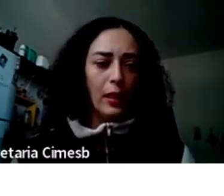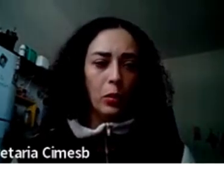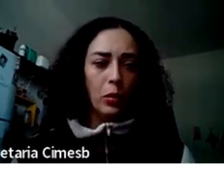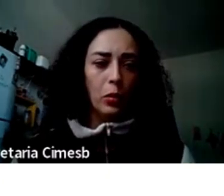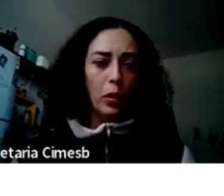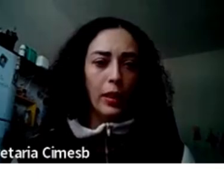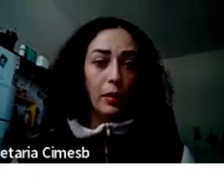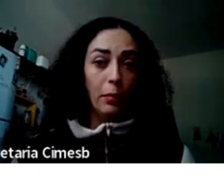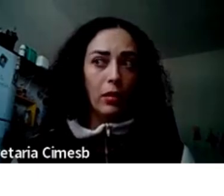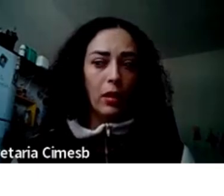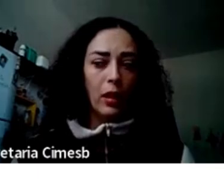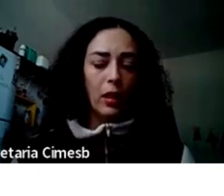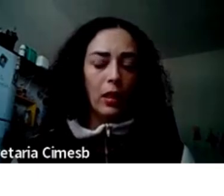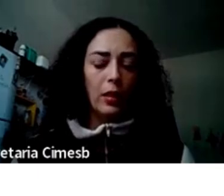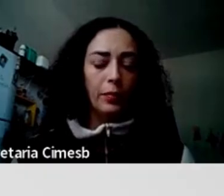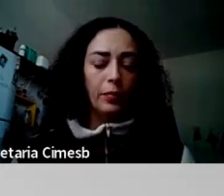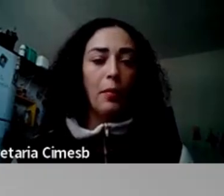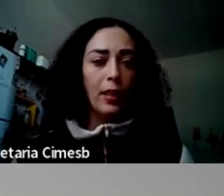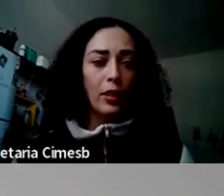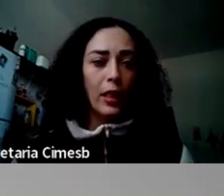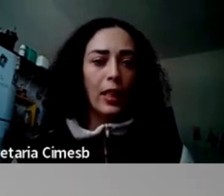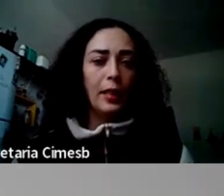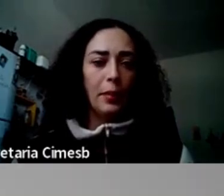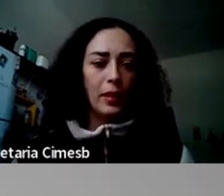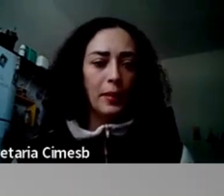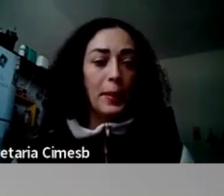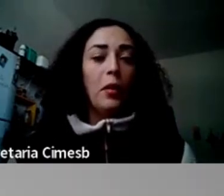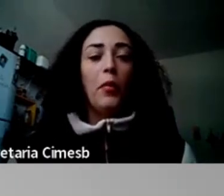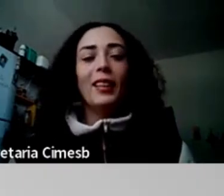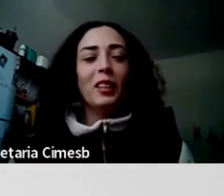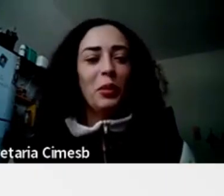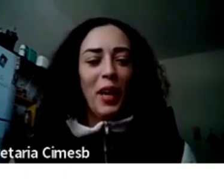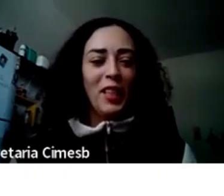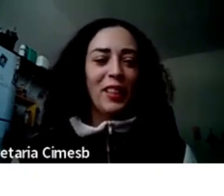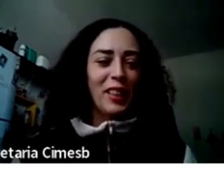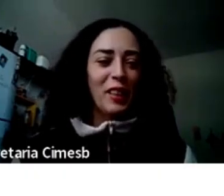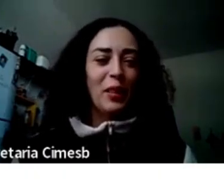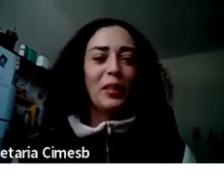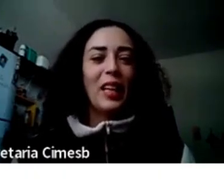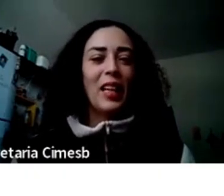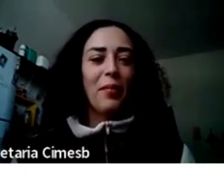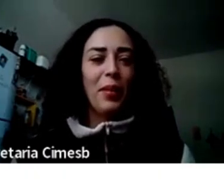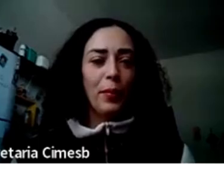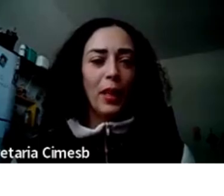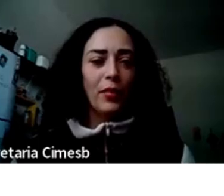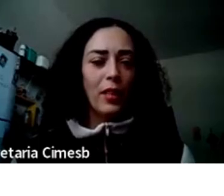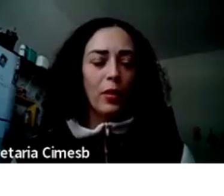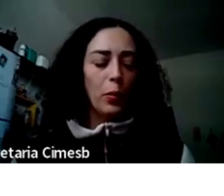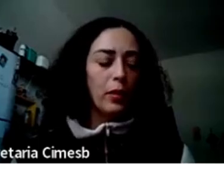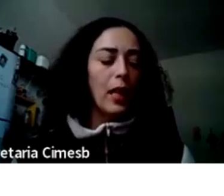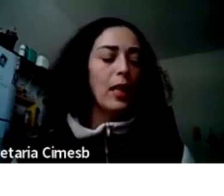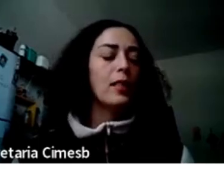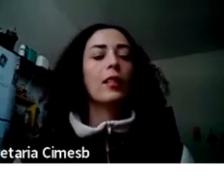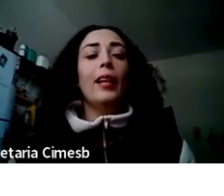vocês terem um conhecimento que tem gramática na Libras. E não é nada demais, fica tranquilo que é bem mais